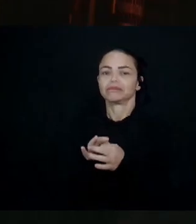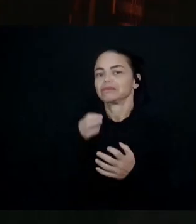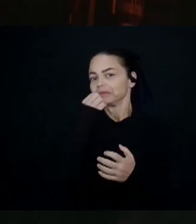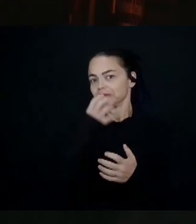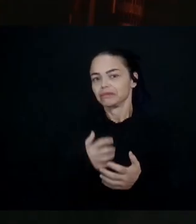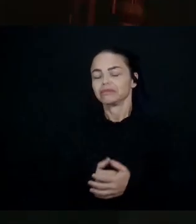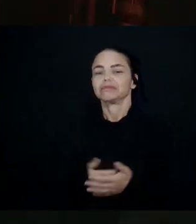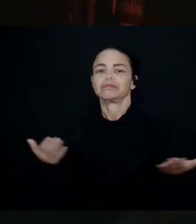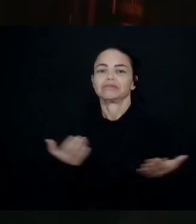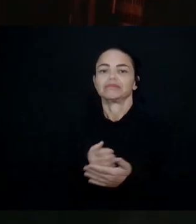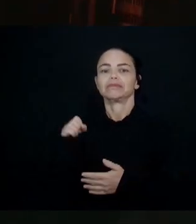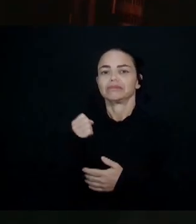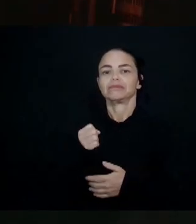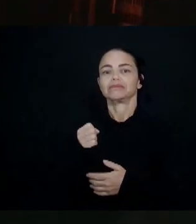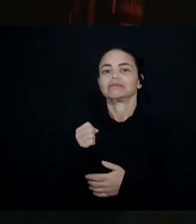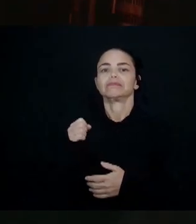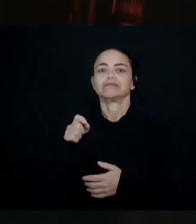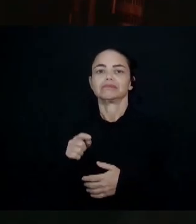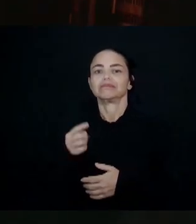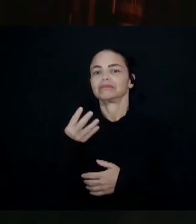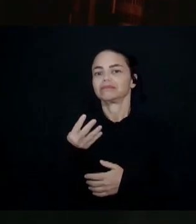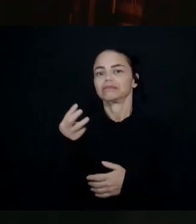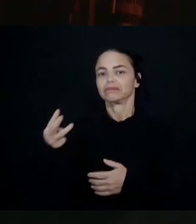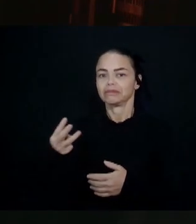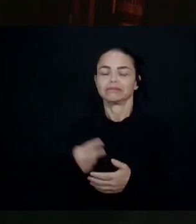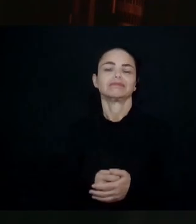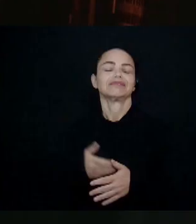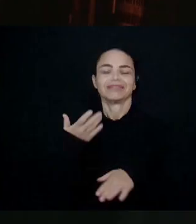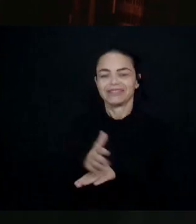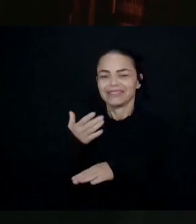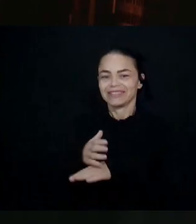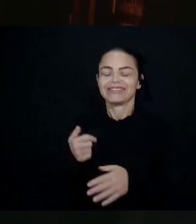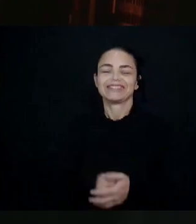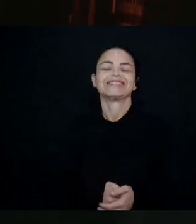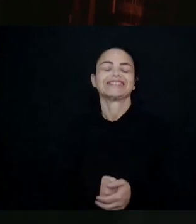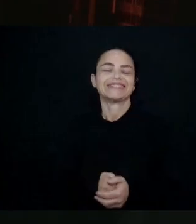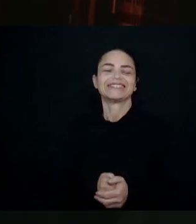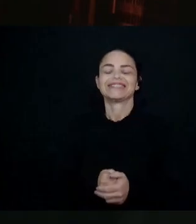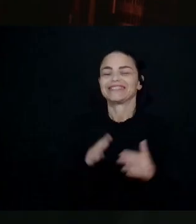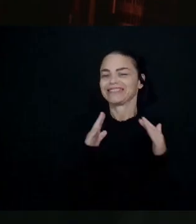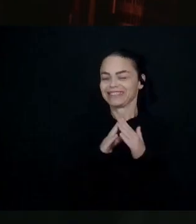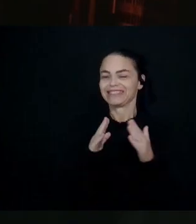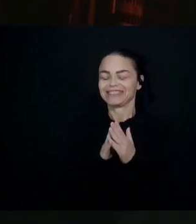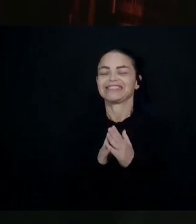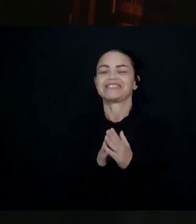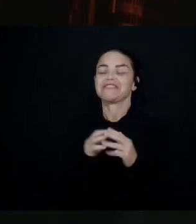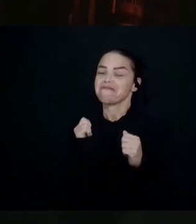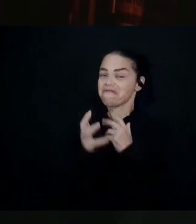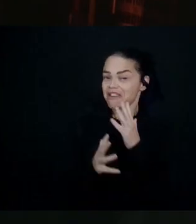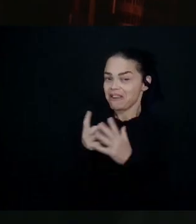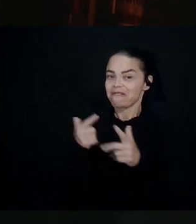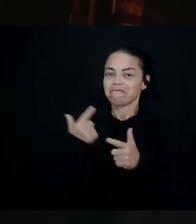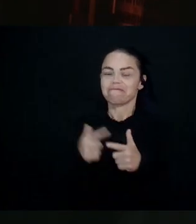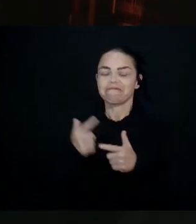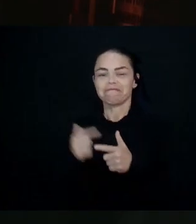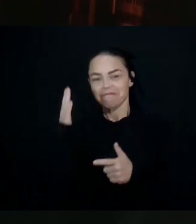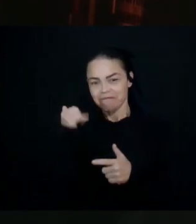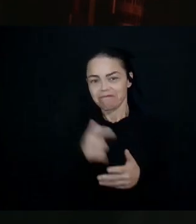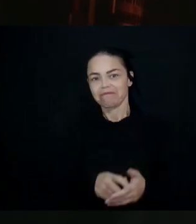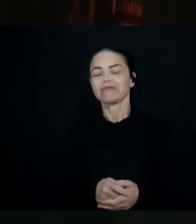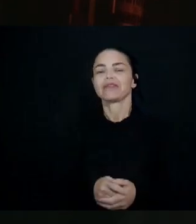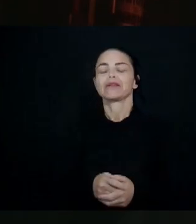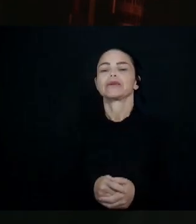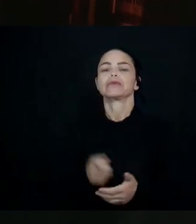Agora 8h43, tem gente participando conosco, então vamos ver o que o pessoal de casa vai falar, porque eu quero saber se você aí já comprou